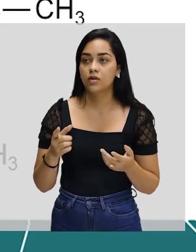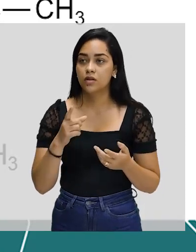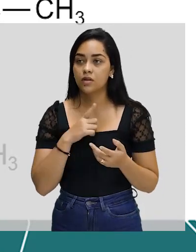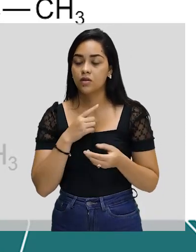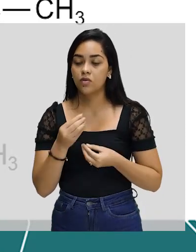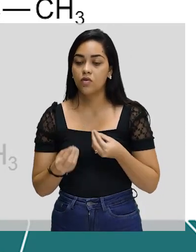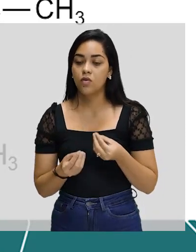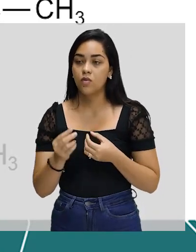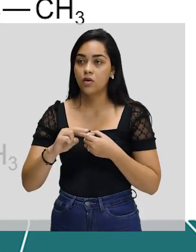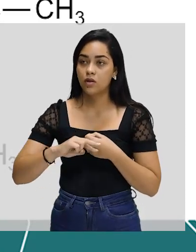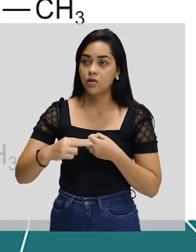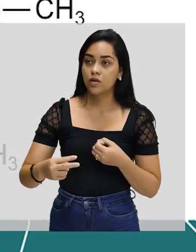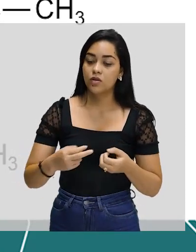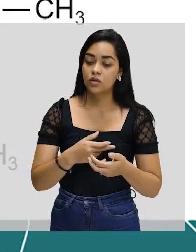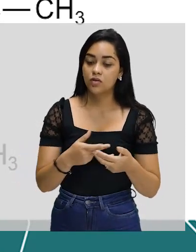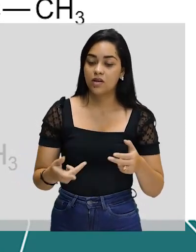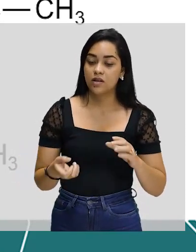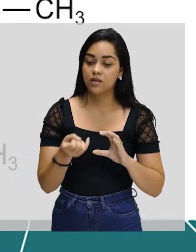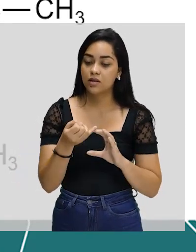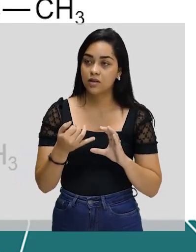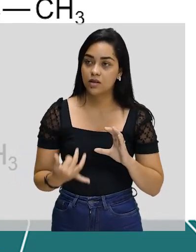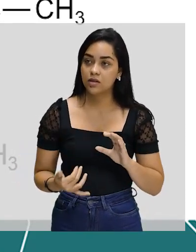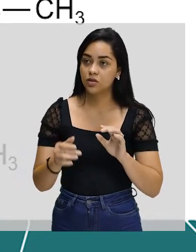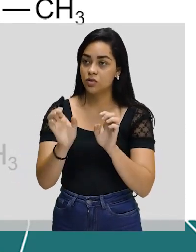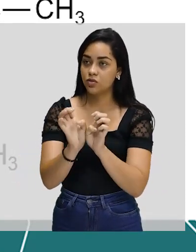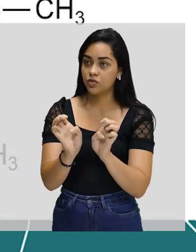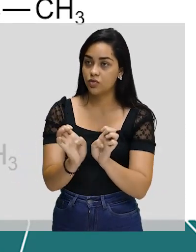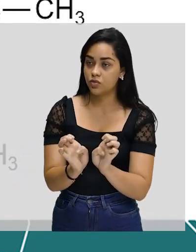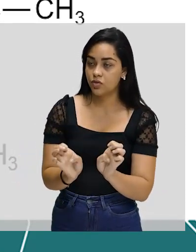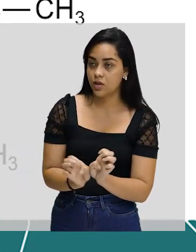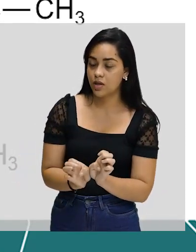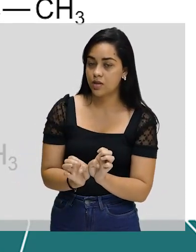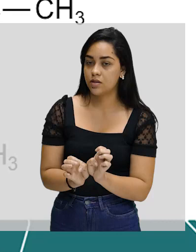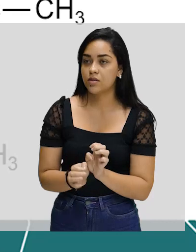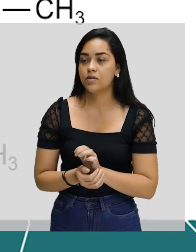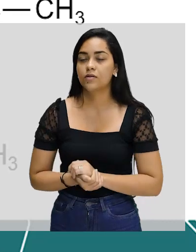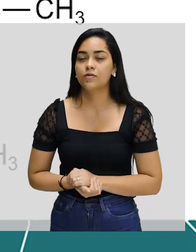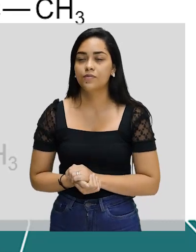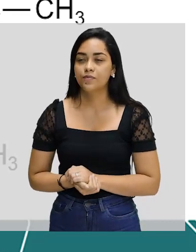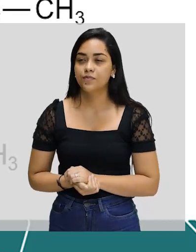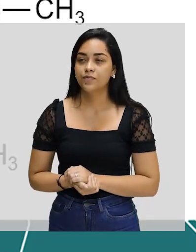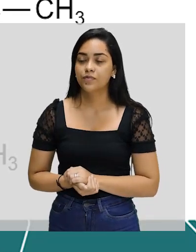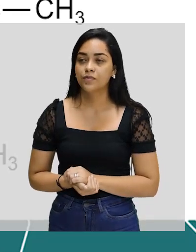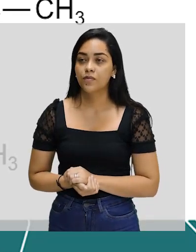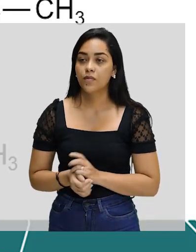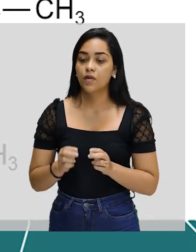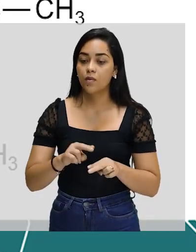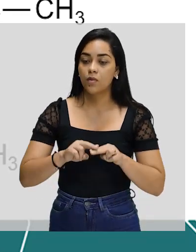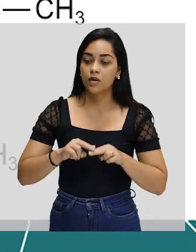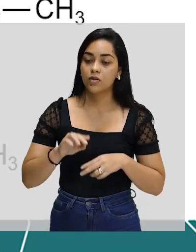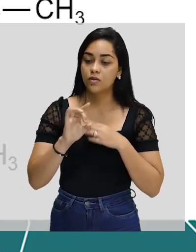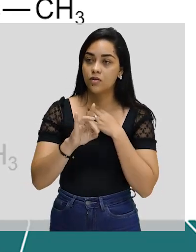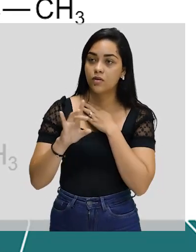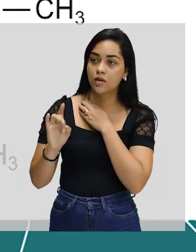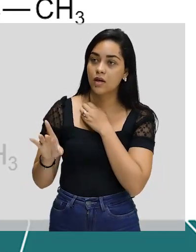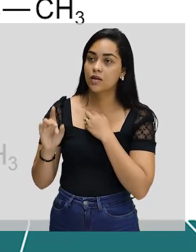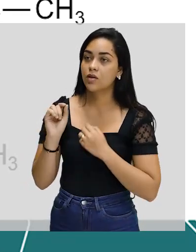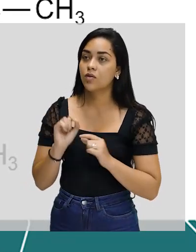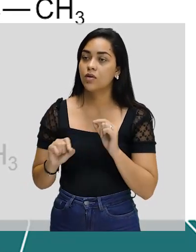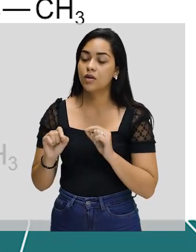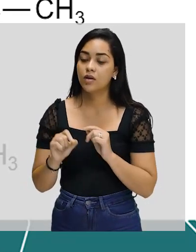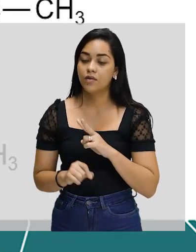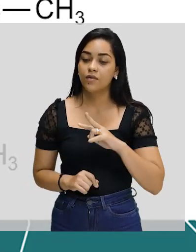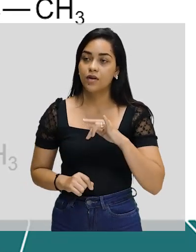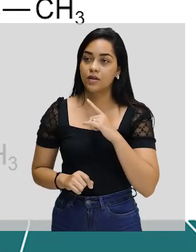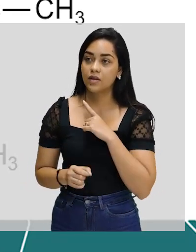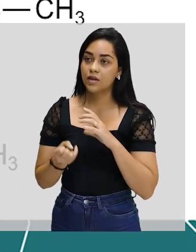como consequência de características estruturais comuns, certo? Portanto, cada função ela vai